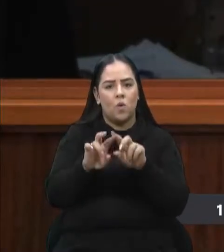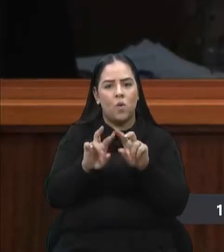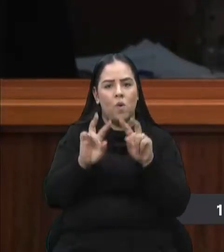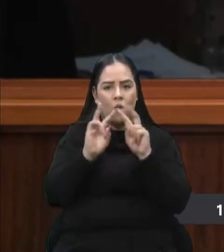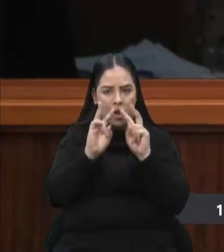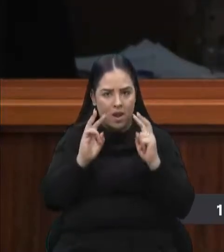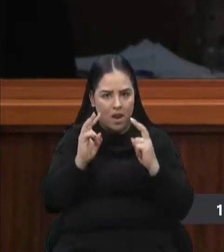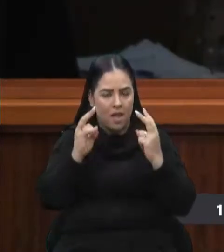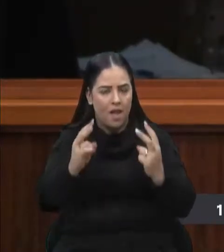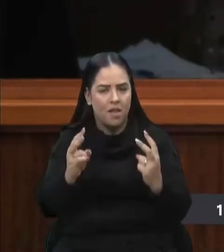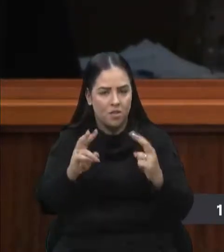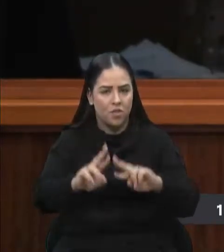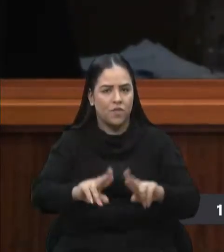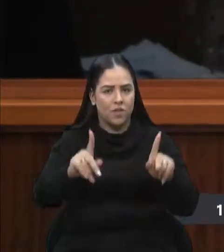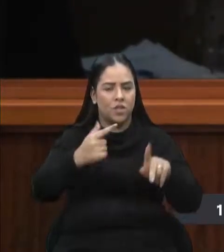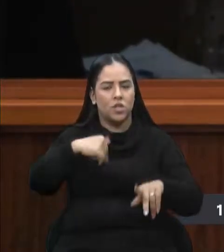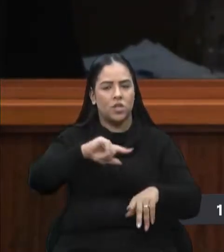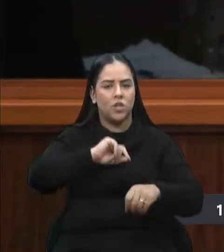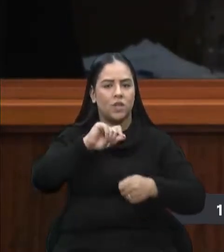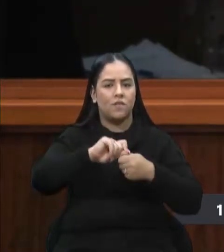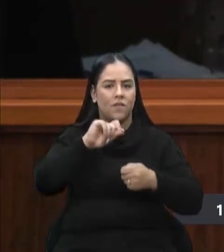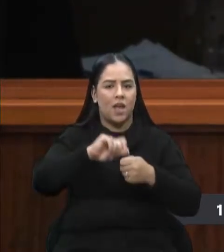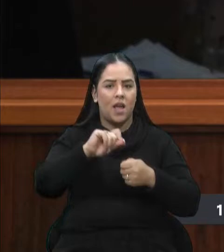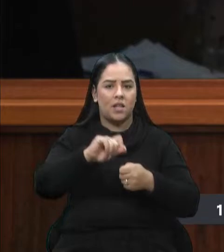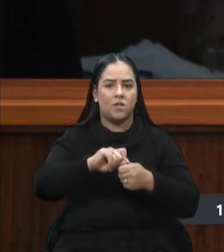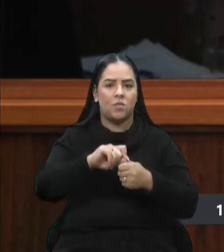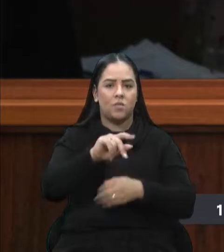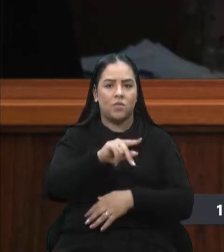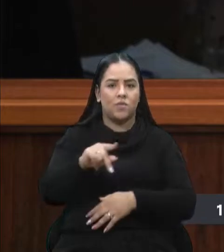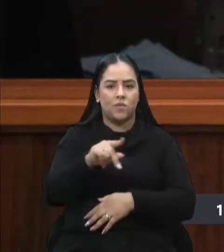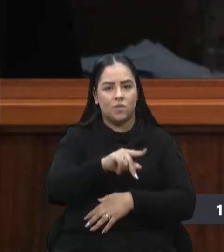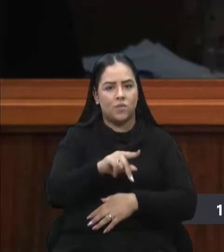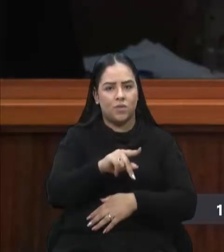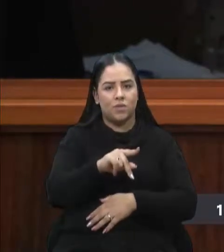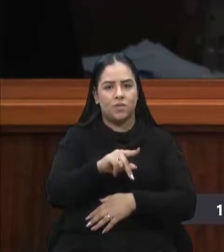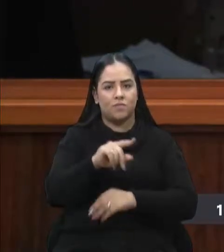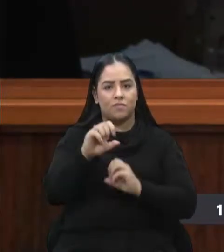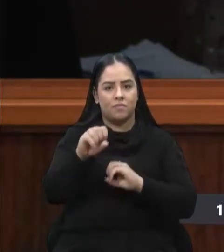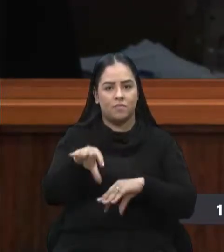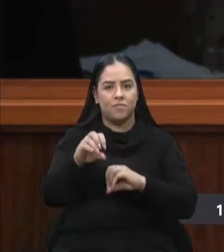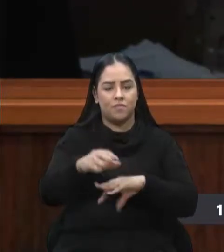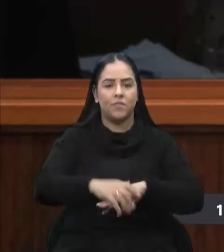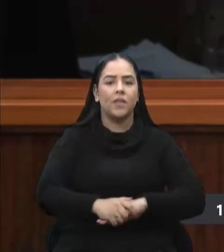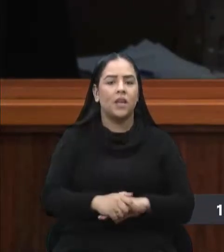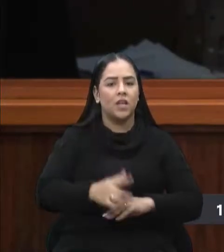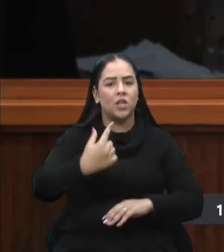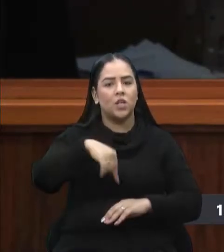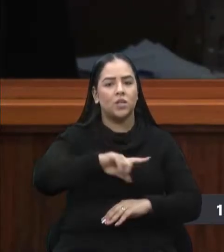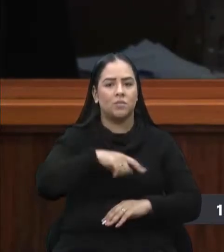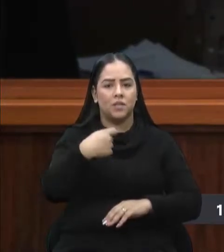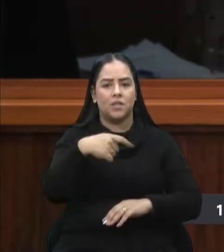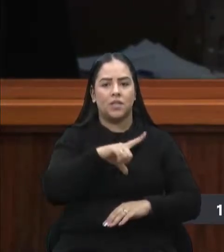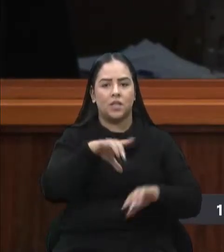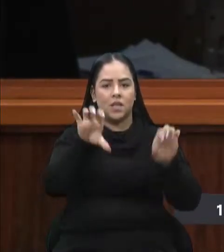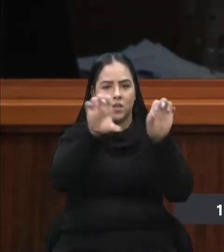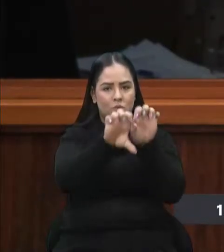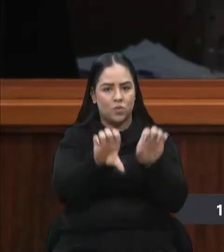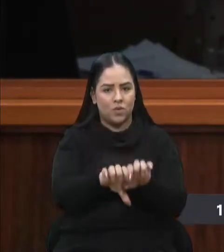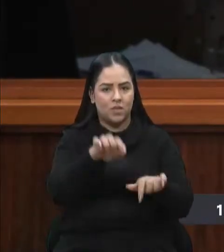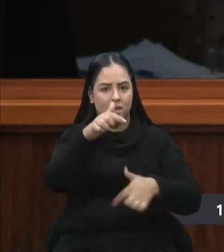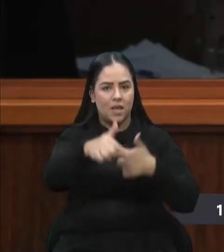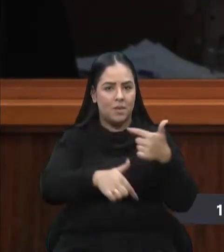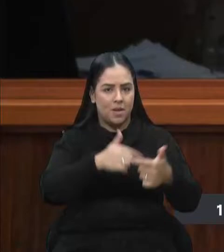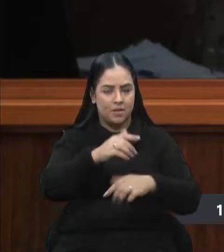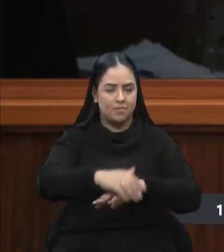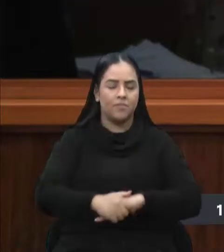a gente faz enquanto educadores e professores. E para isso nós temos que ter estrutura de trabalho. Então, eu acho